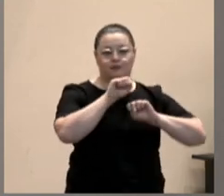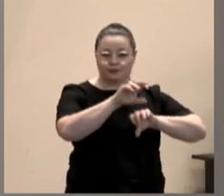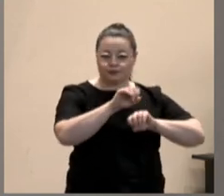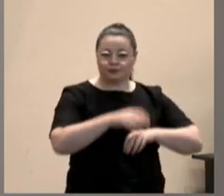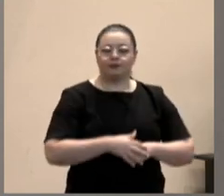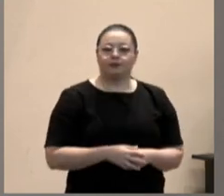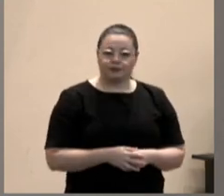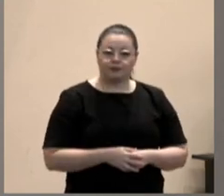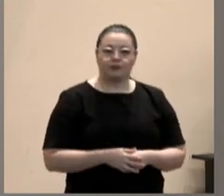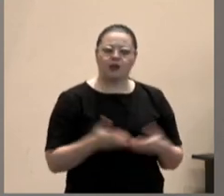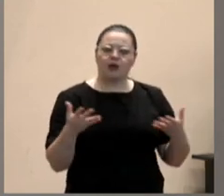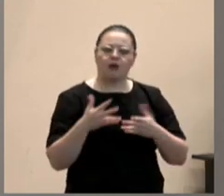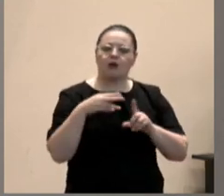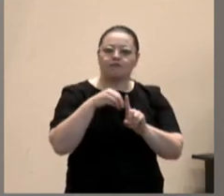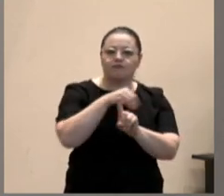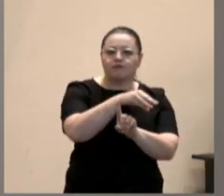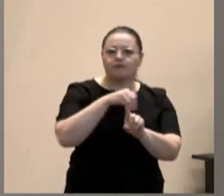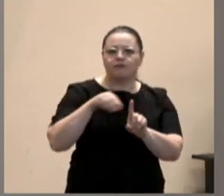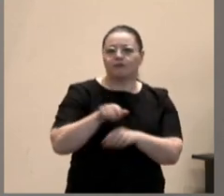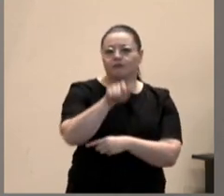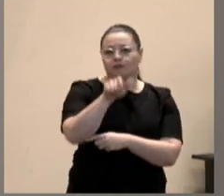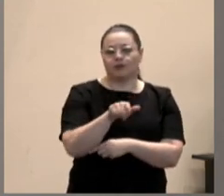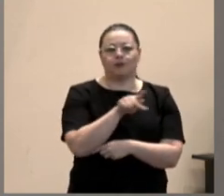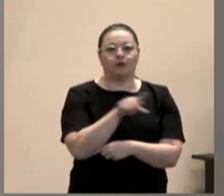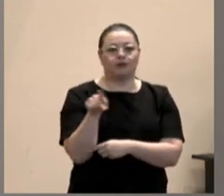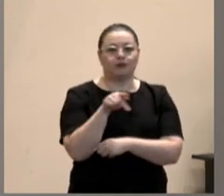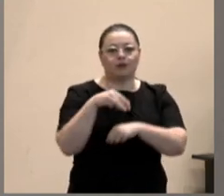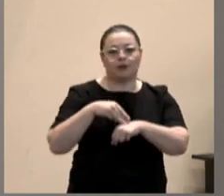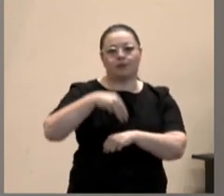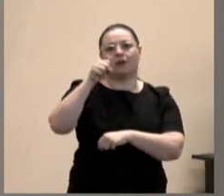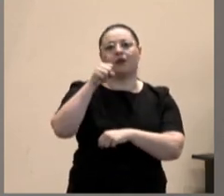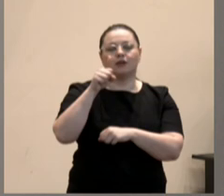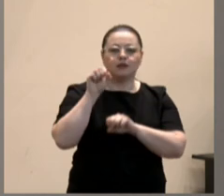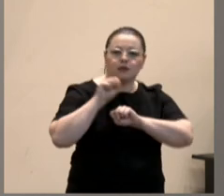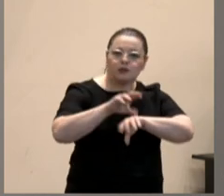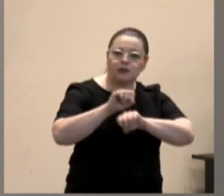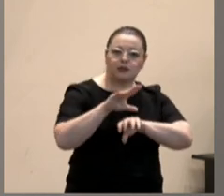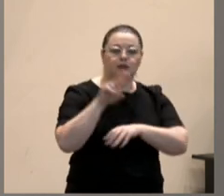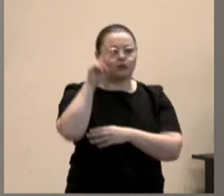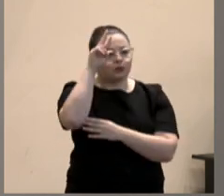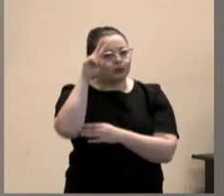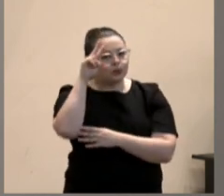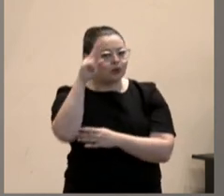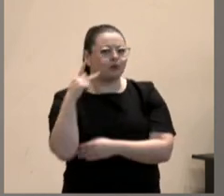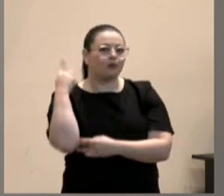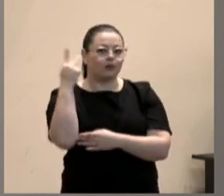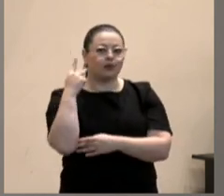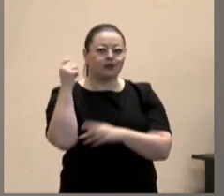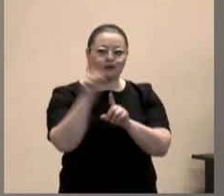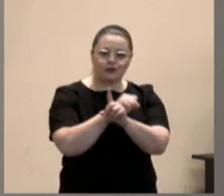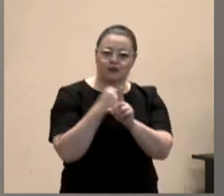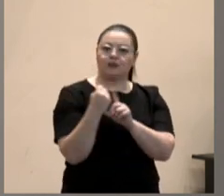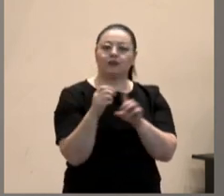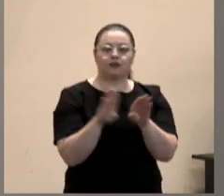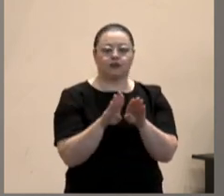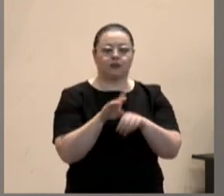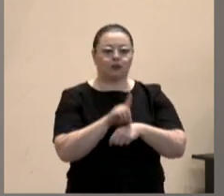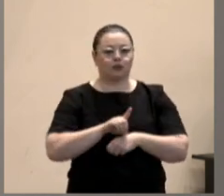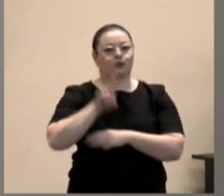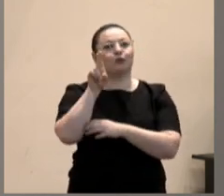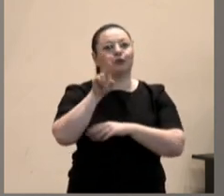Para mediar a mesa, a professora mestre em Educação, História, Política e Sociedade e doutora em